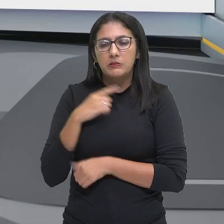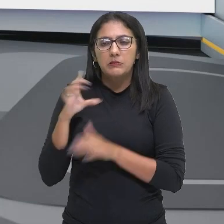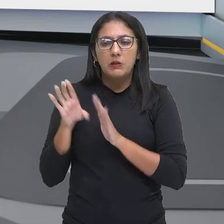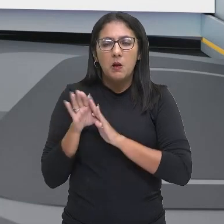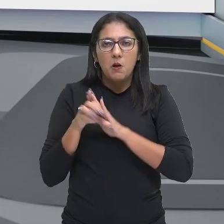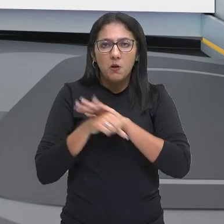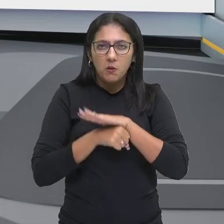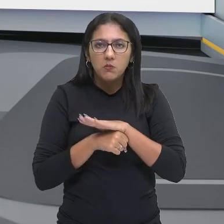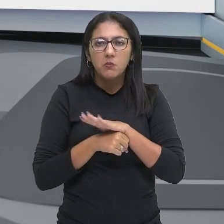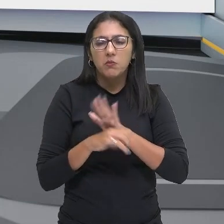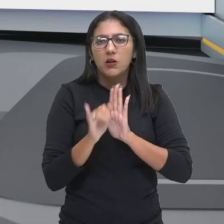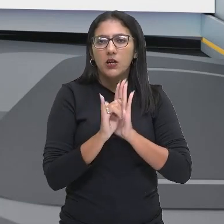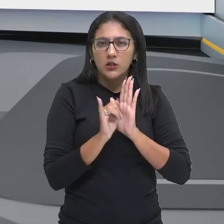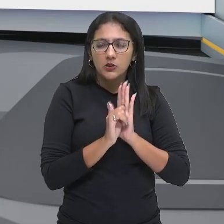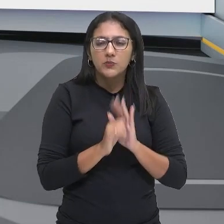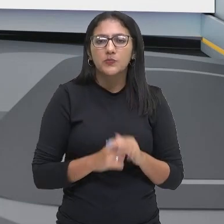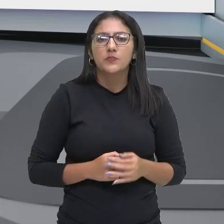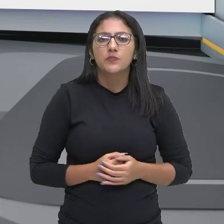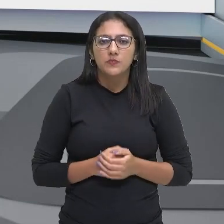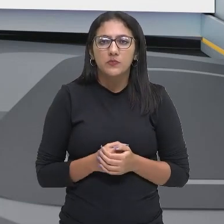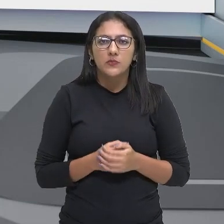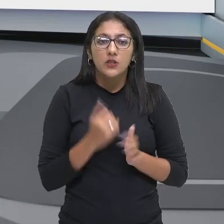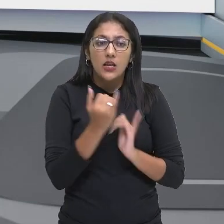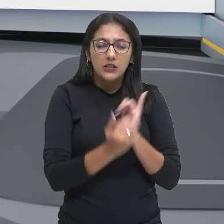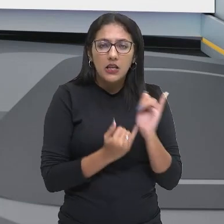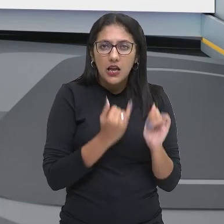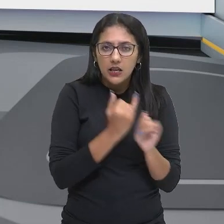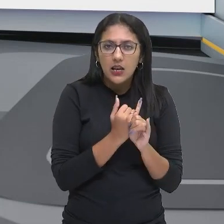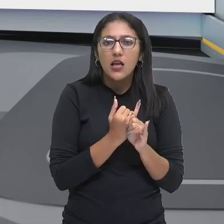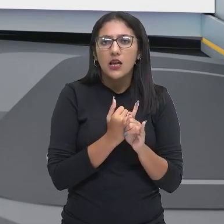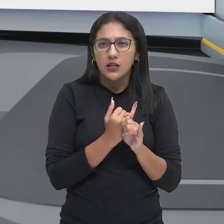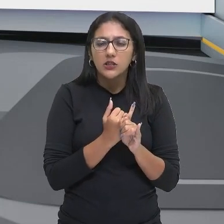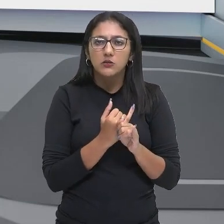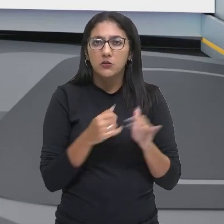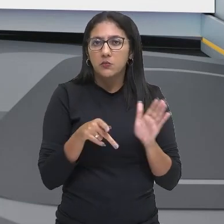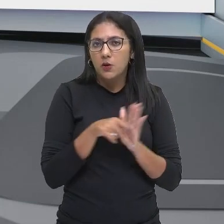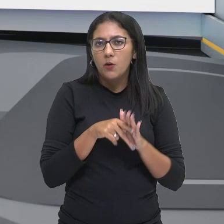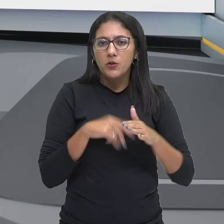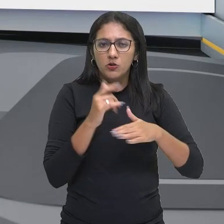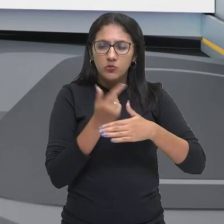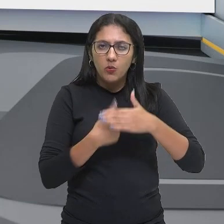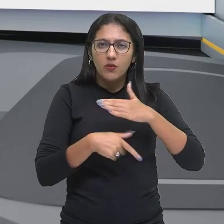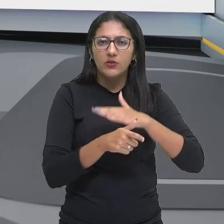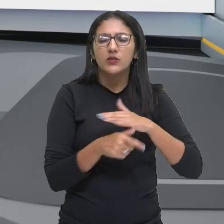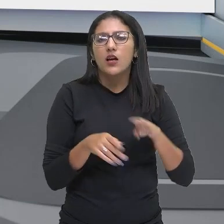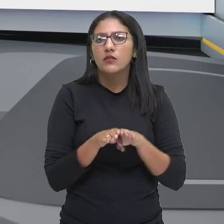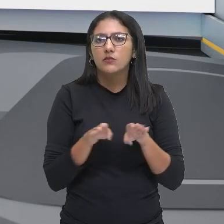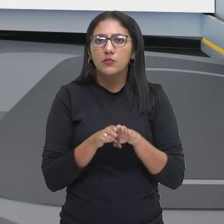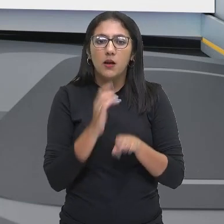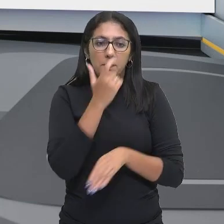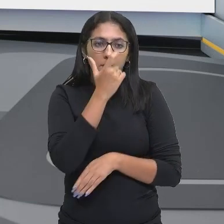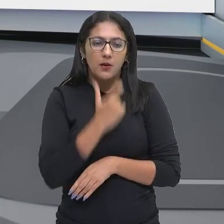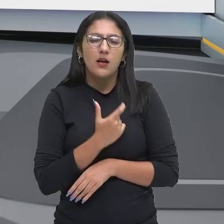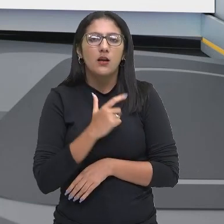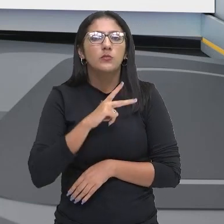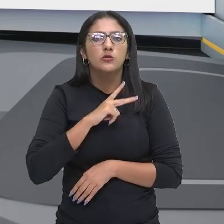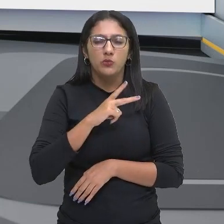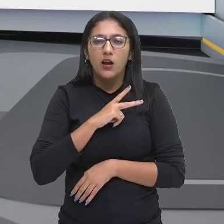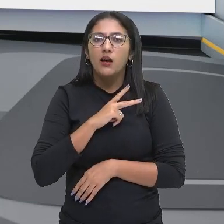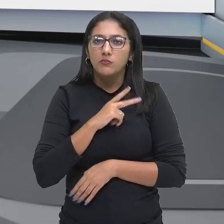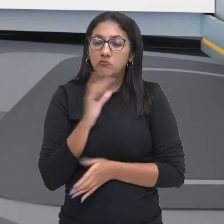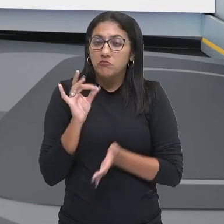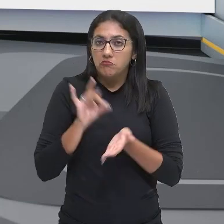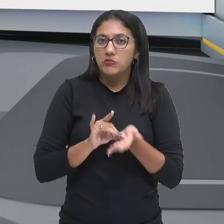da identidade, tanto a virtual, a de um avatar, quanto a real. Então, isso é sério, tá,